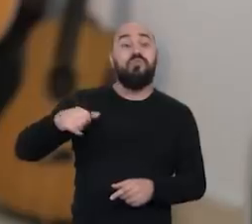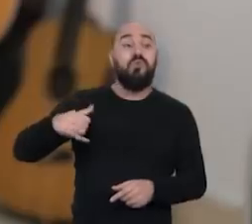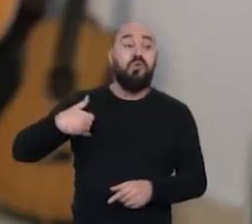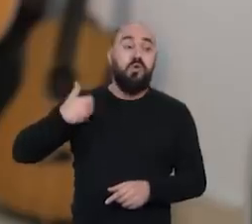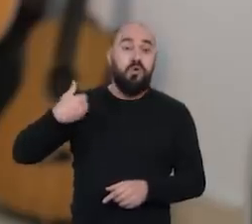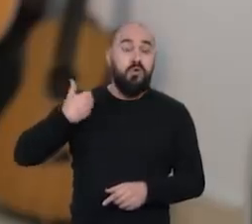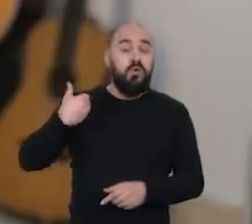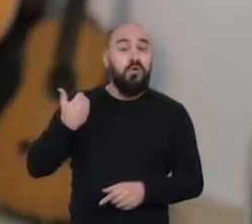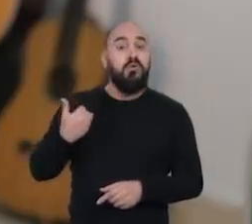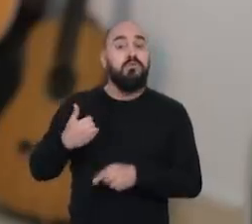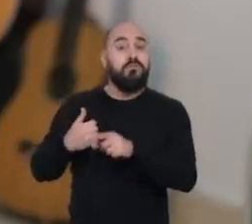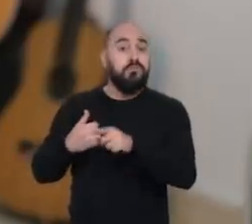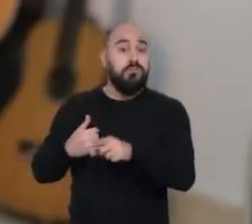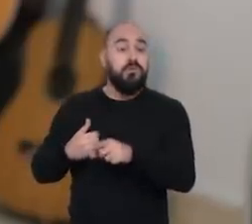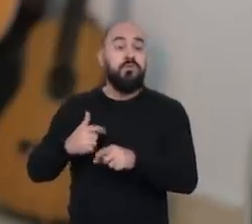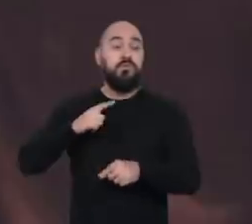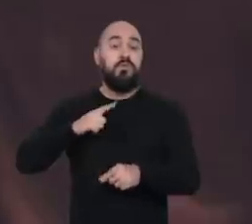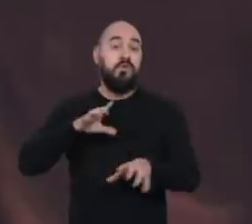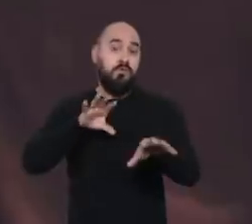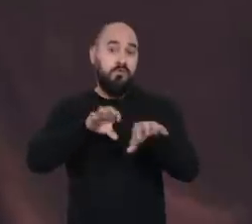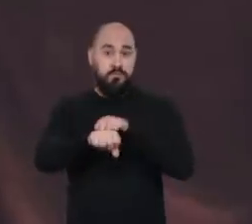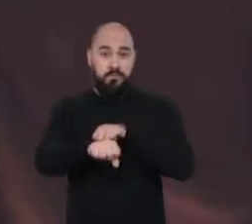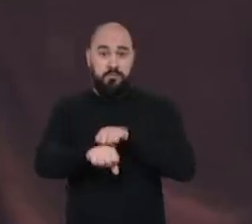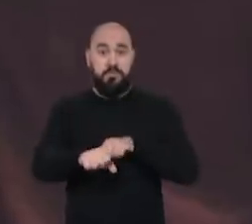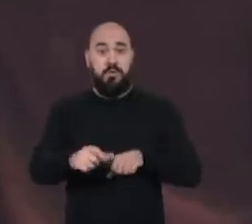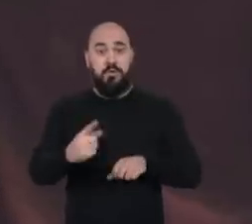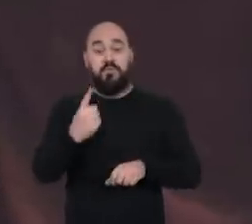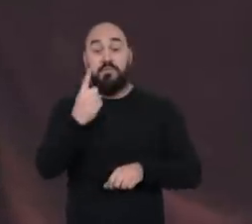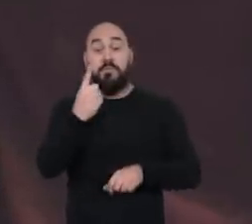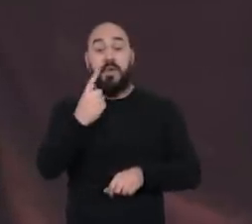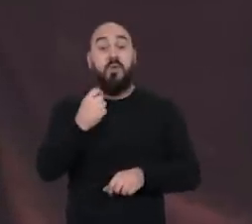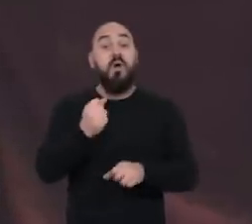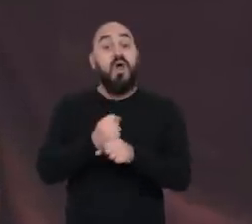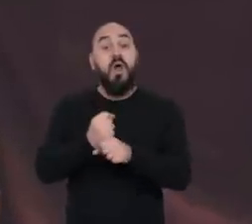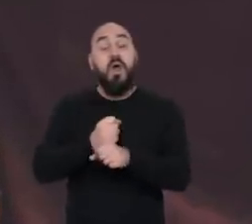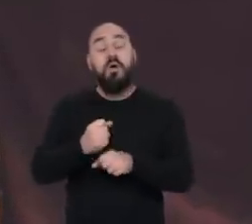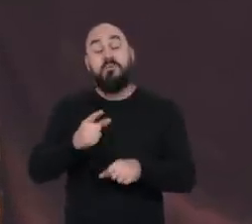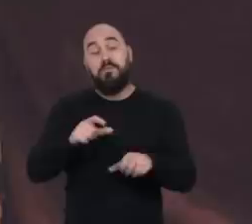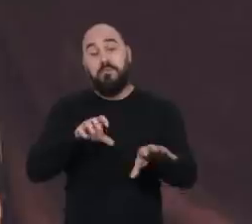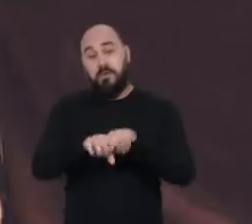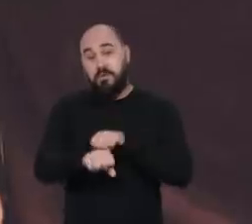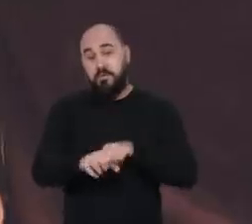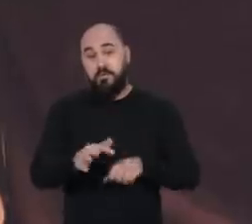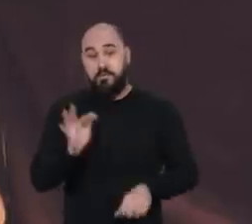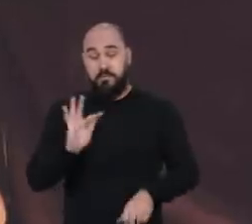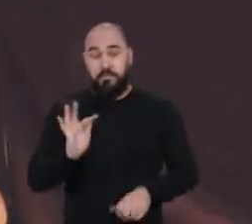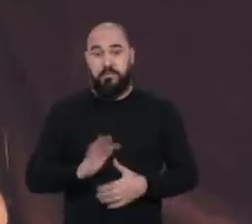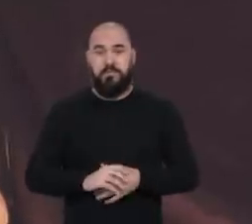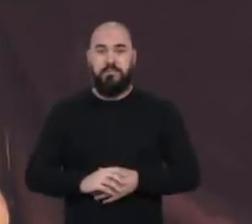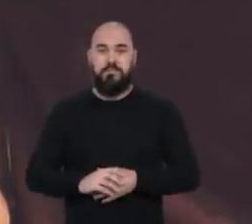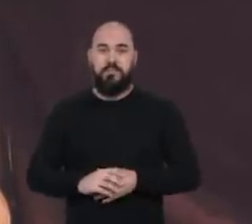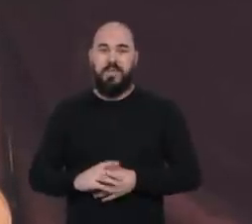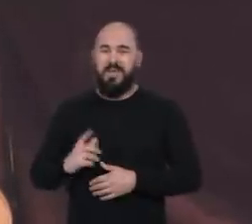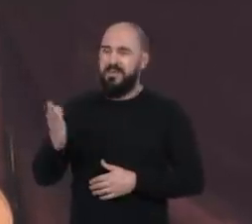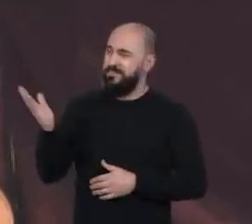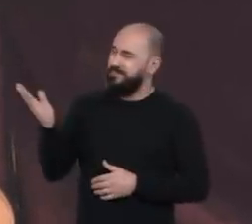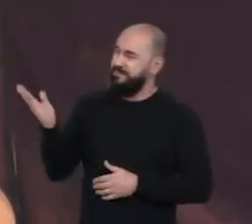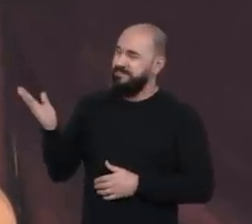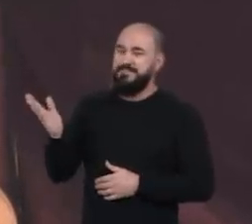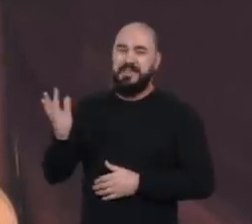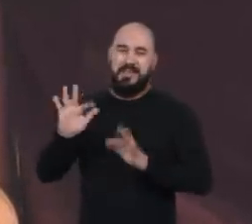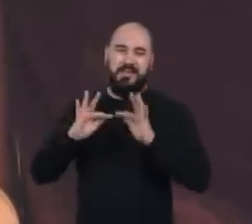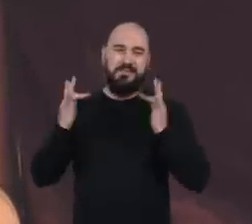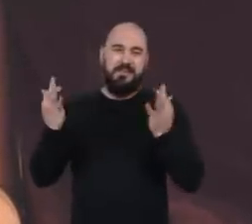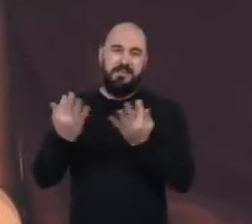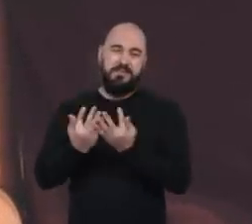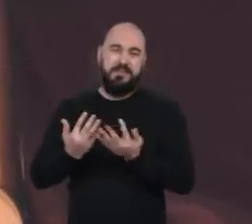tinha concluído o primeiro ano da faculdade. Naquela viagem, a família Novaes teria perdas irreparáveis, começando pelo tio